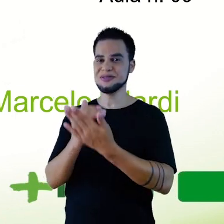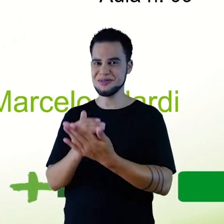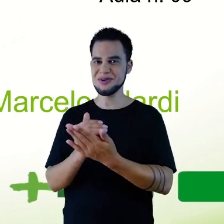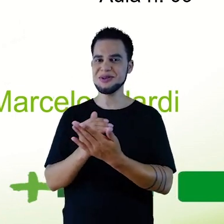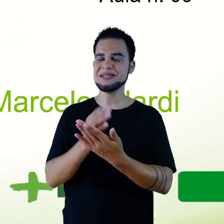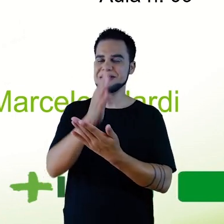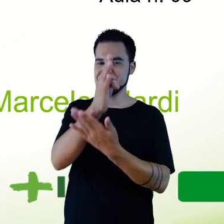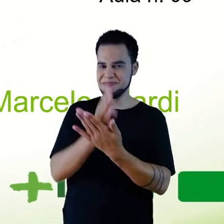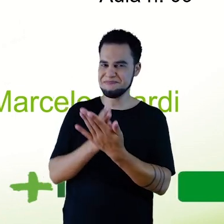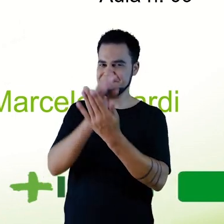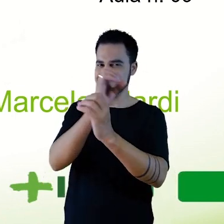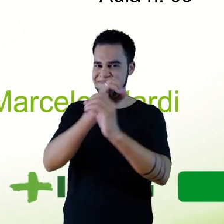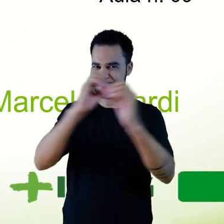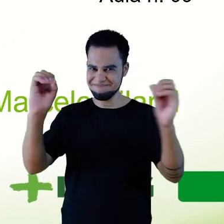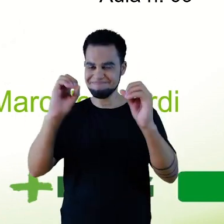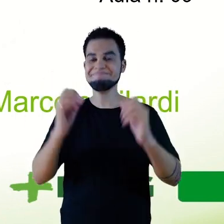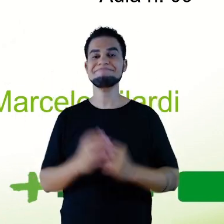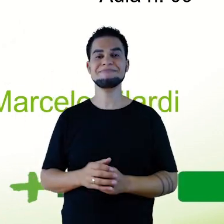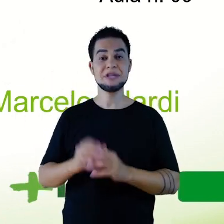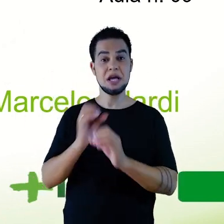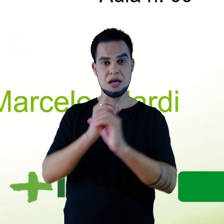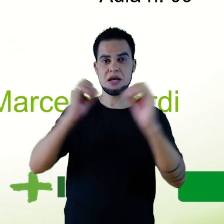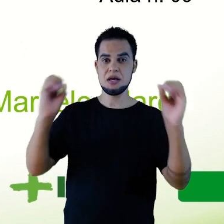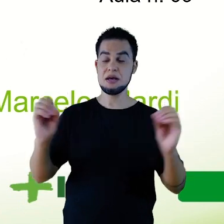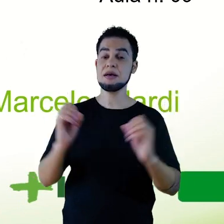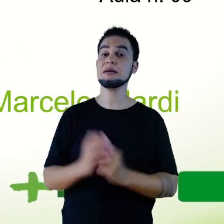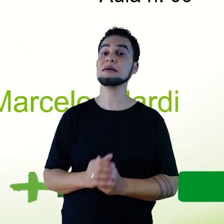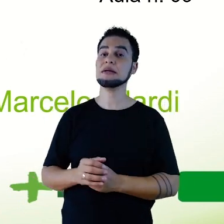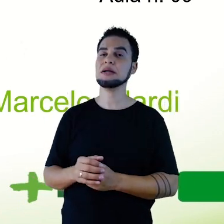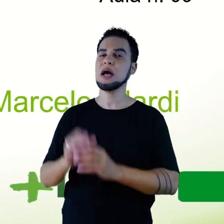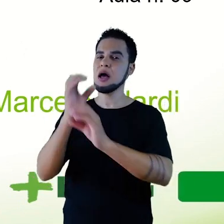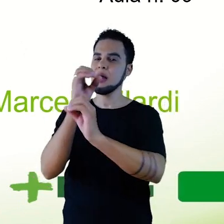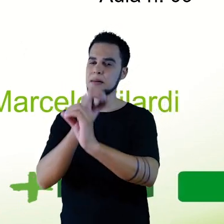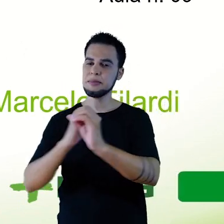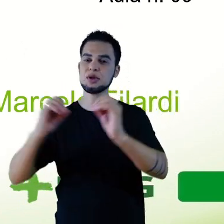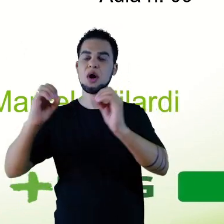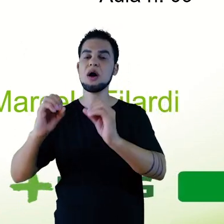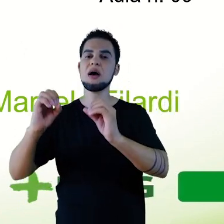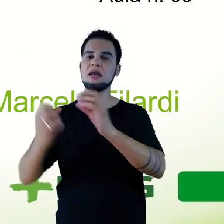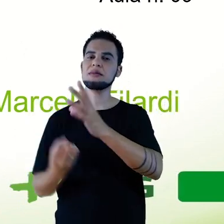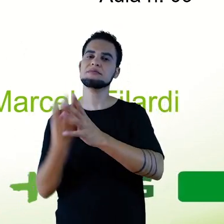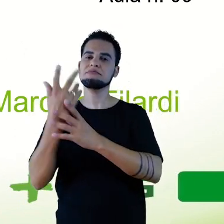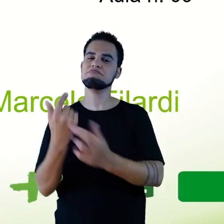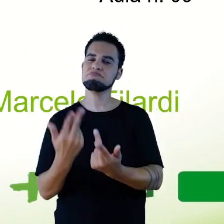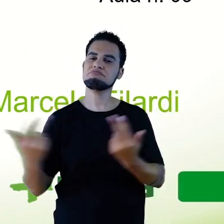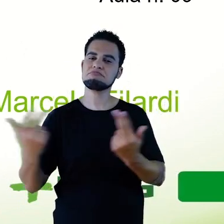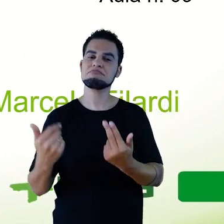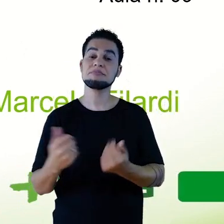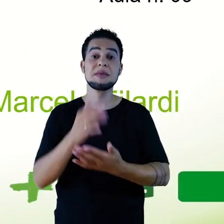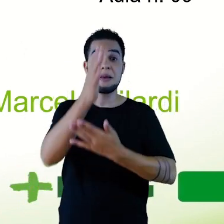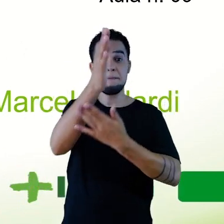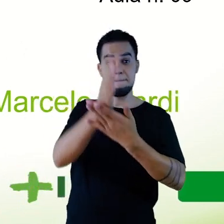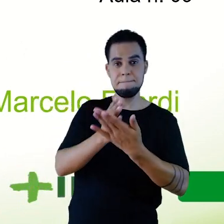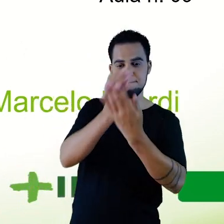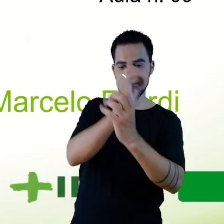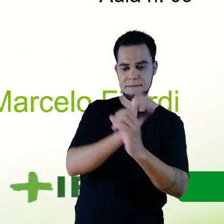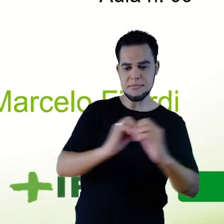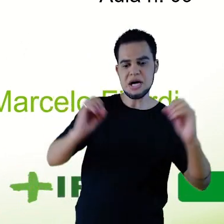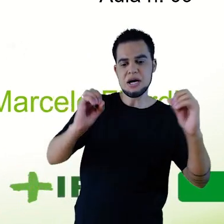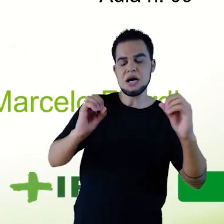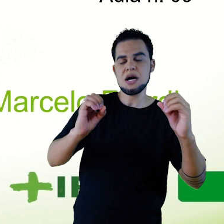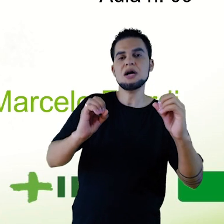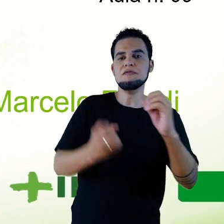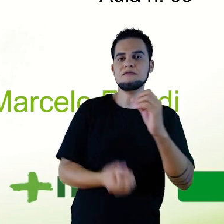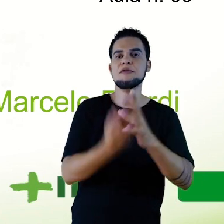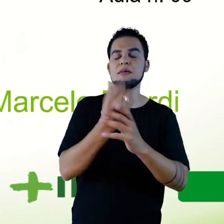celulares mitose e meiose. A mitose forma 2 células iguais à célula mãe e a meiose